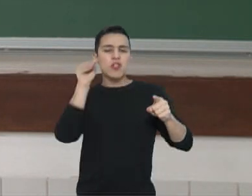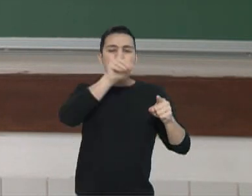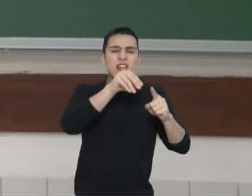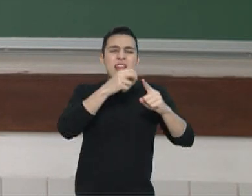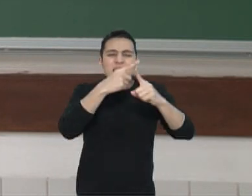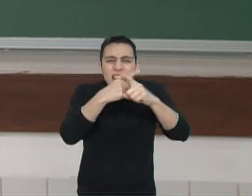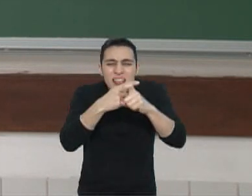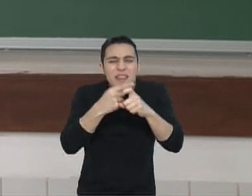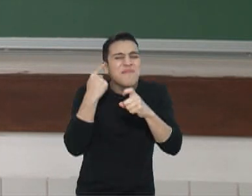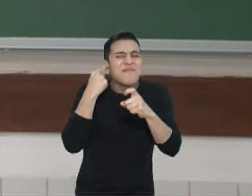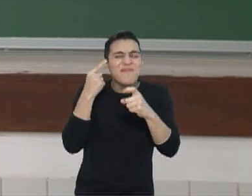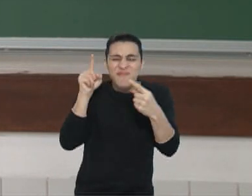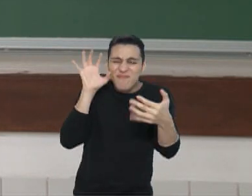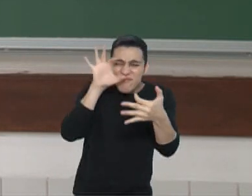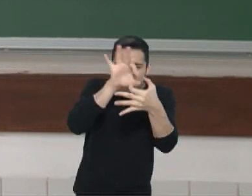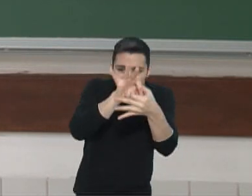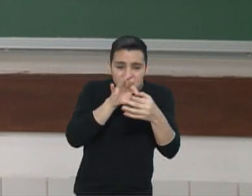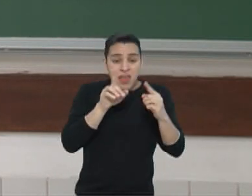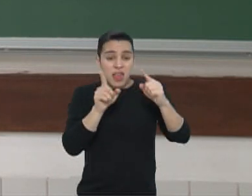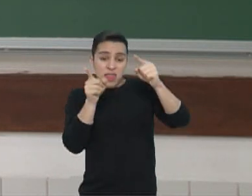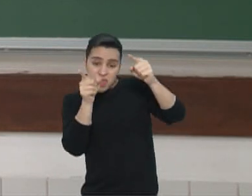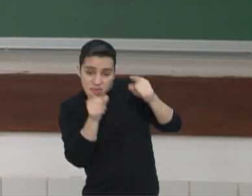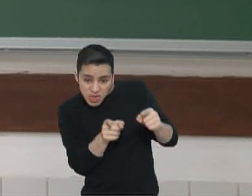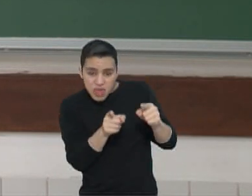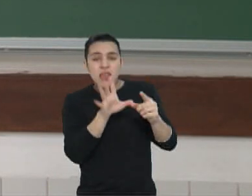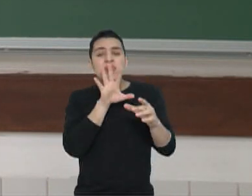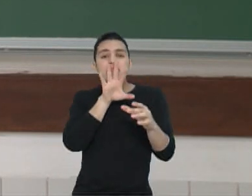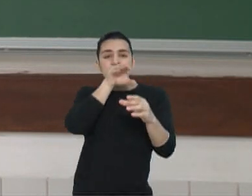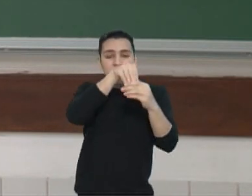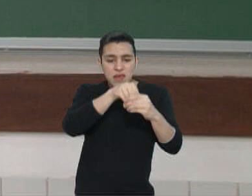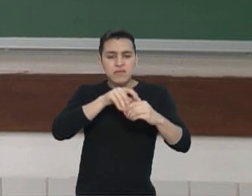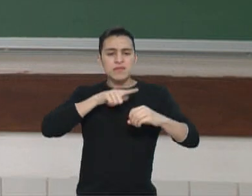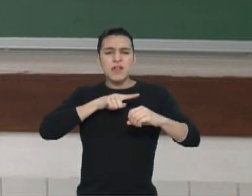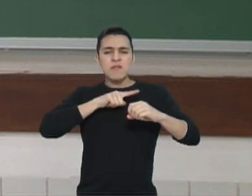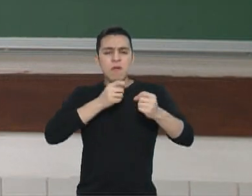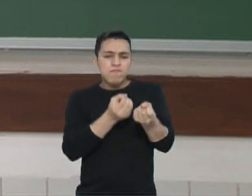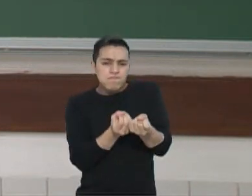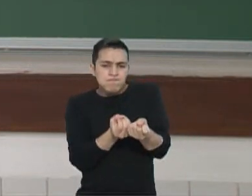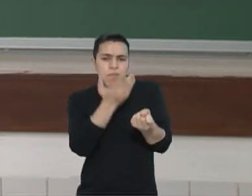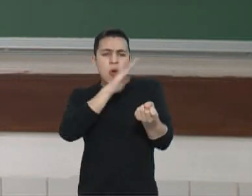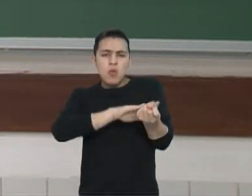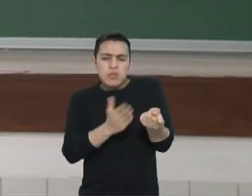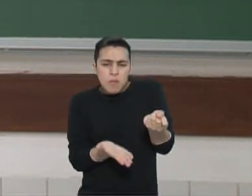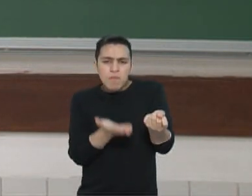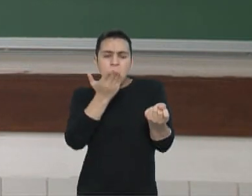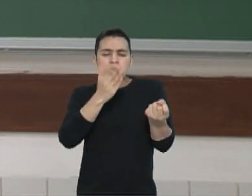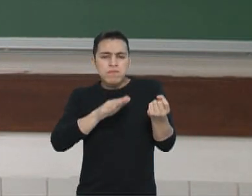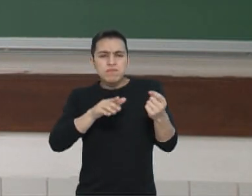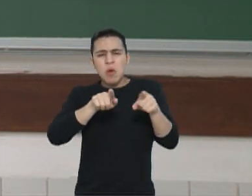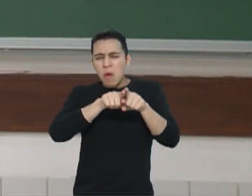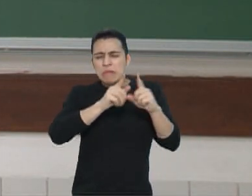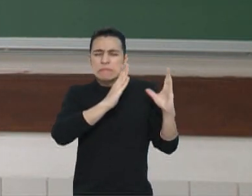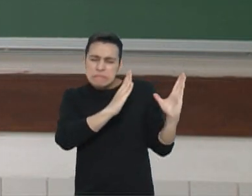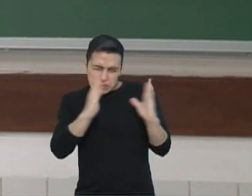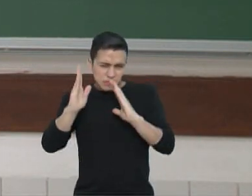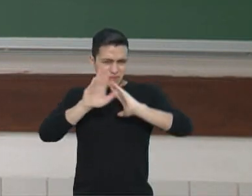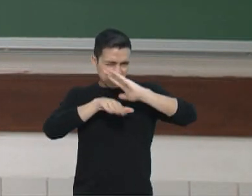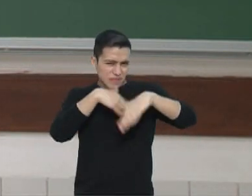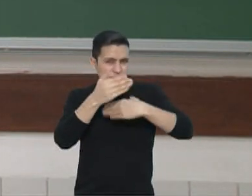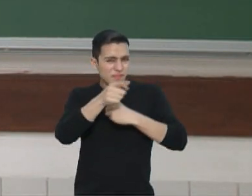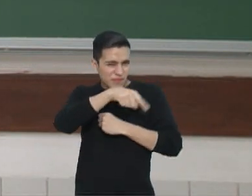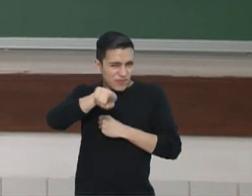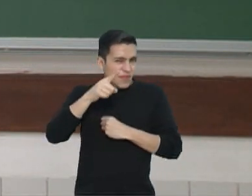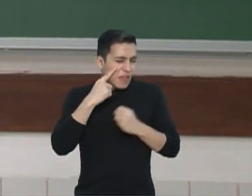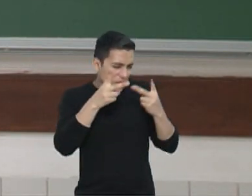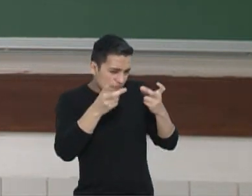notas musicais, esse espaço vai ter um grupo de pulsações dentro dele, que aí vocês vão ver daqui a pouco quando nós começarmos a analisar